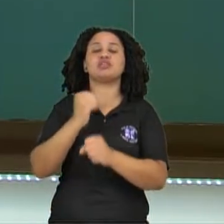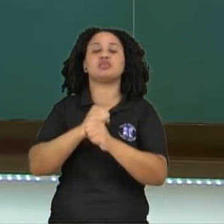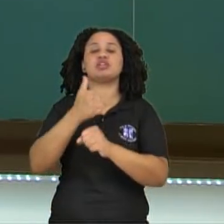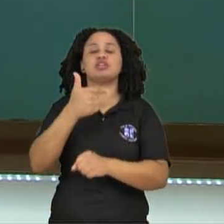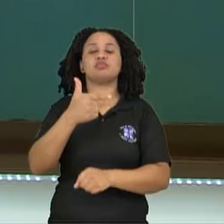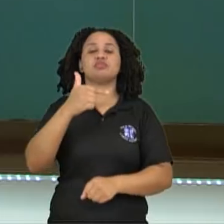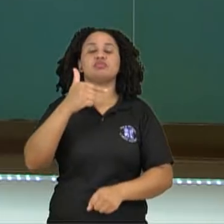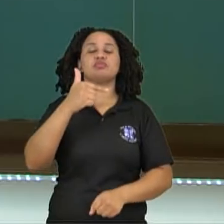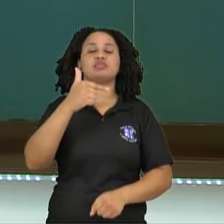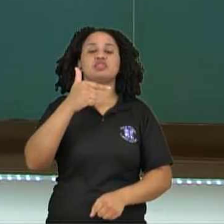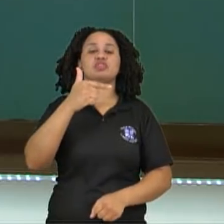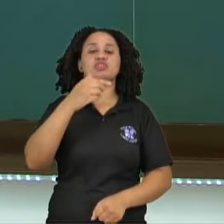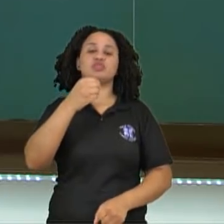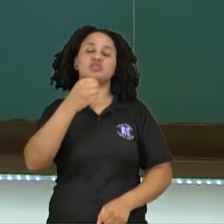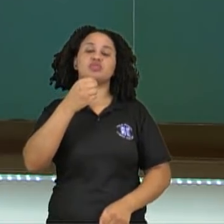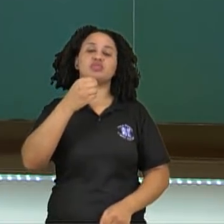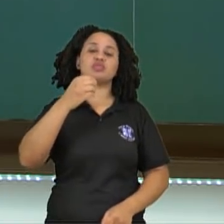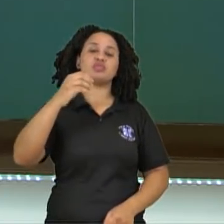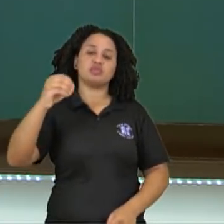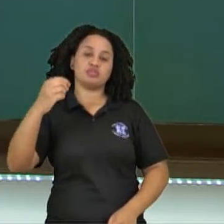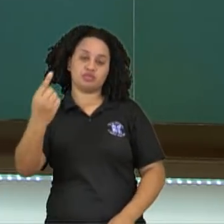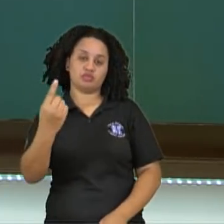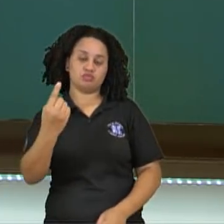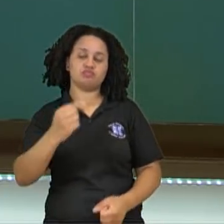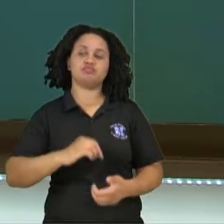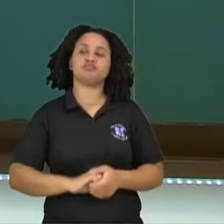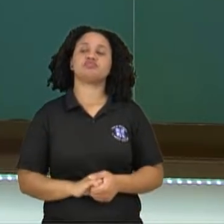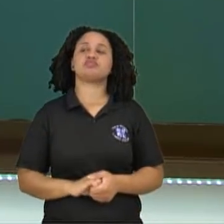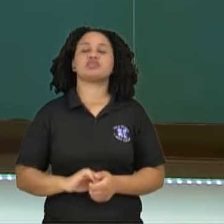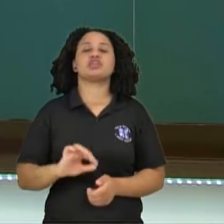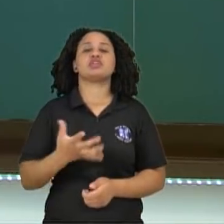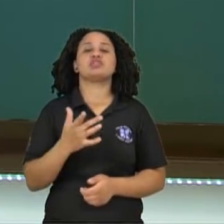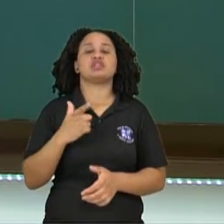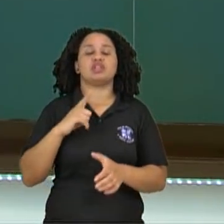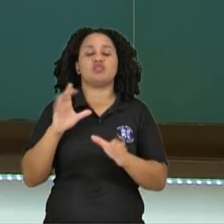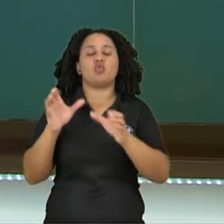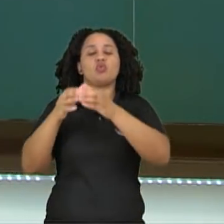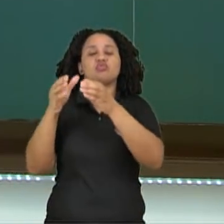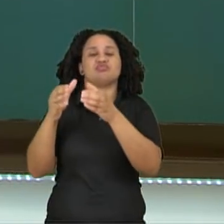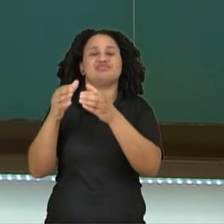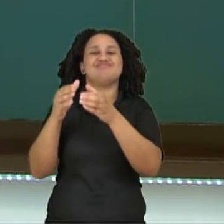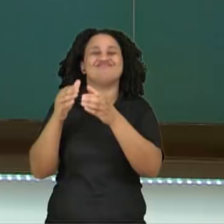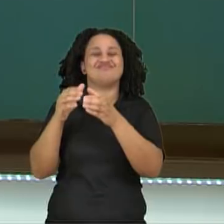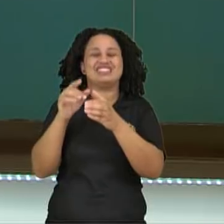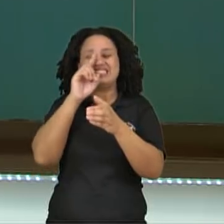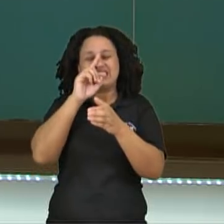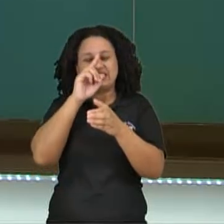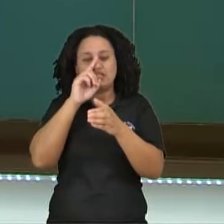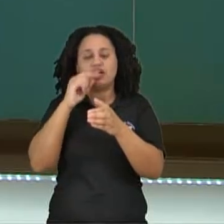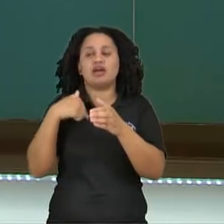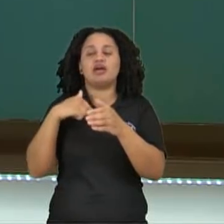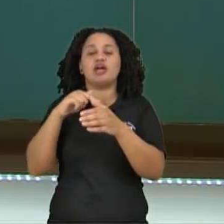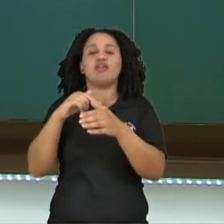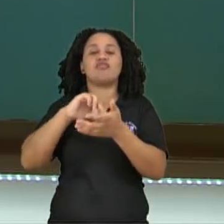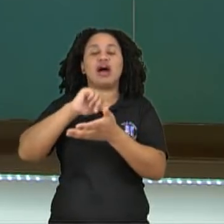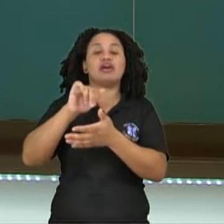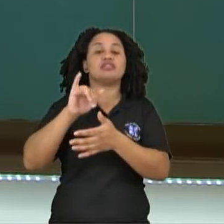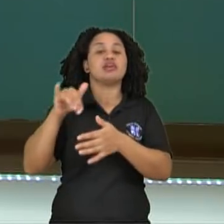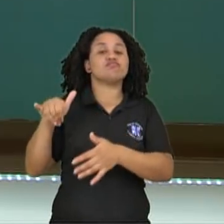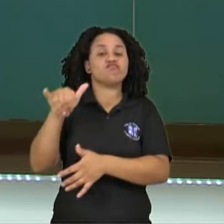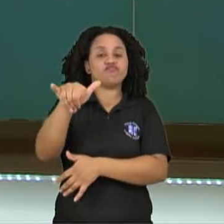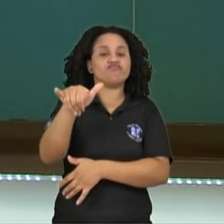um ataque terrorista, né, onde, enfim, um grupo terrorista sequestraram vários aviões